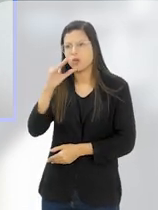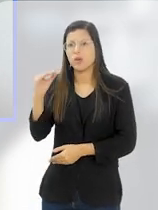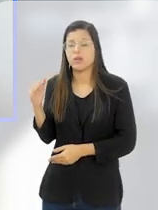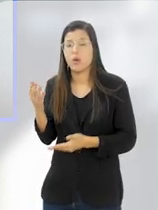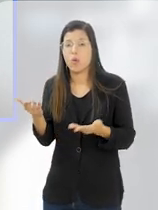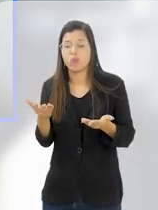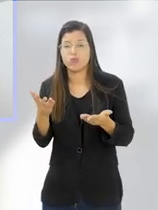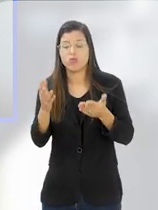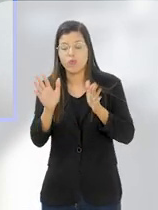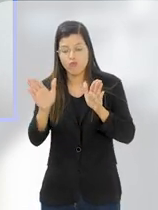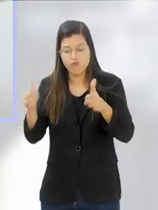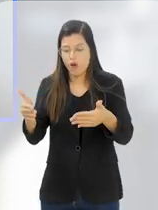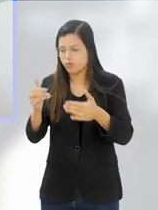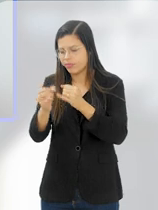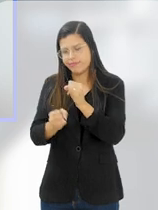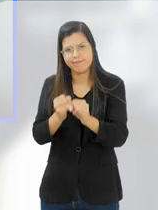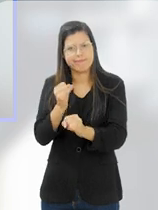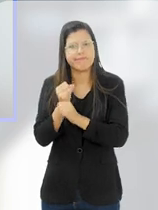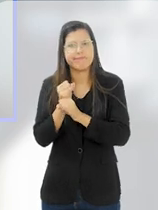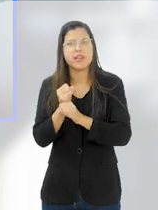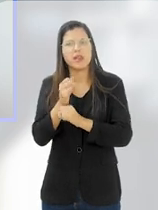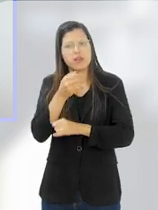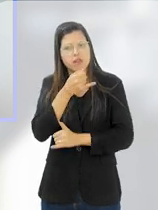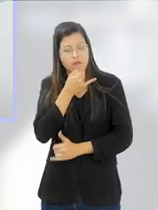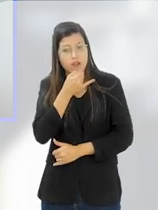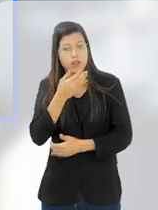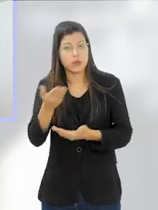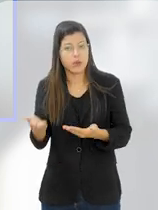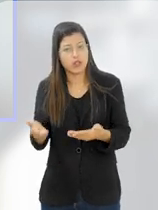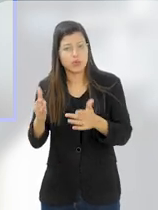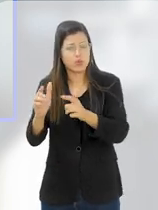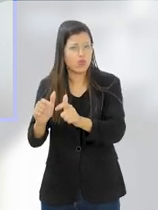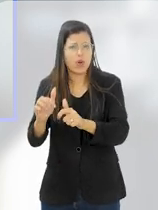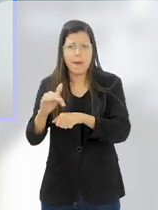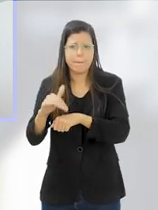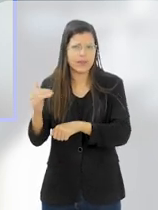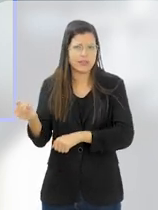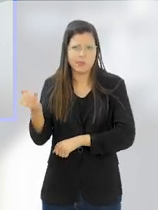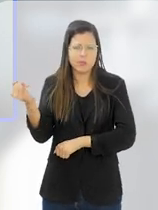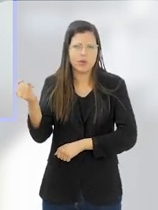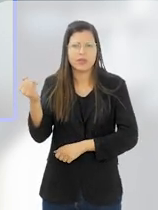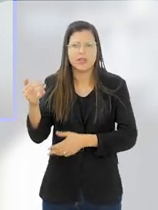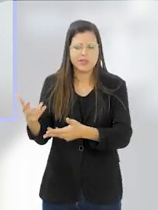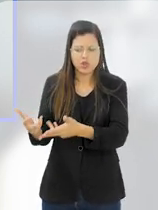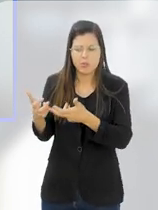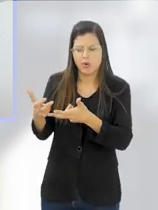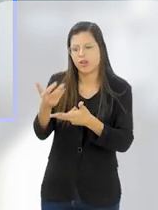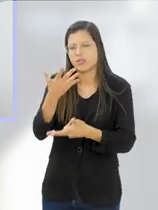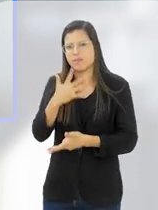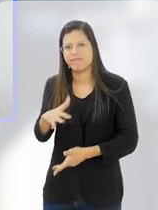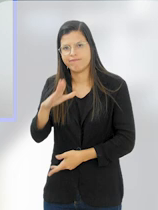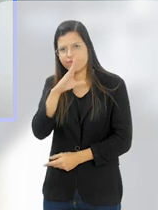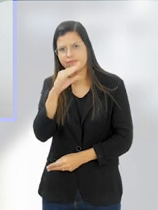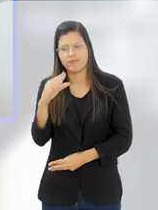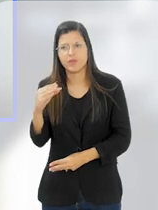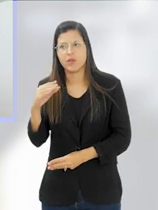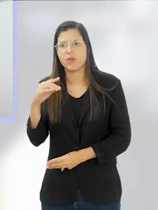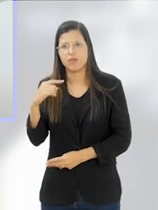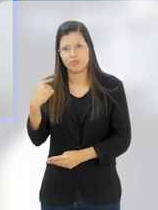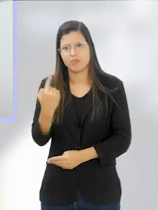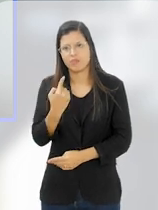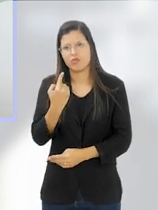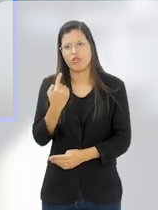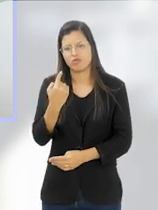um olhar muito central para a internet, que infelizmente é o lugar mais importante da exploração comercial infanto-juvenil, né, nos nossos dias, no